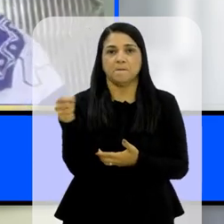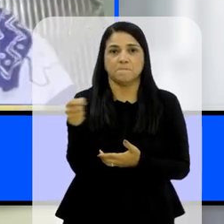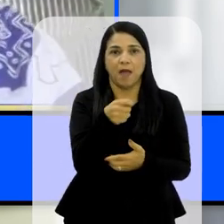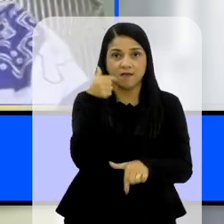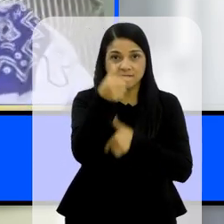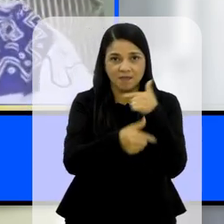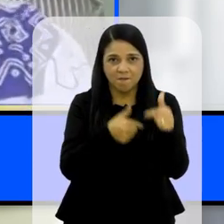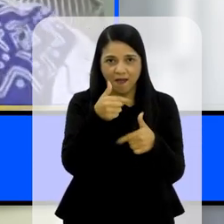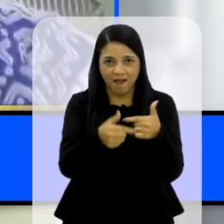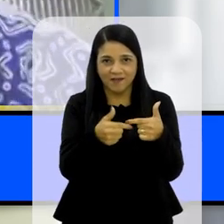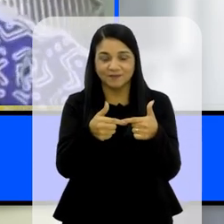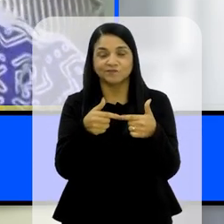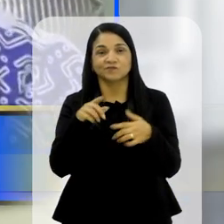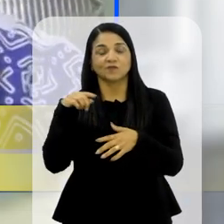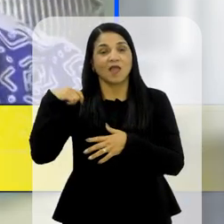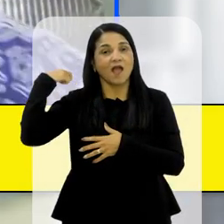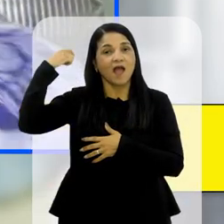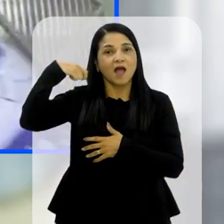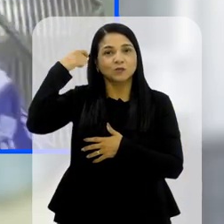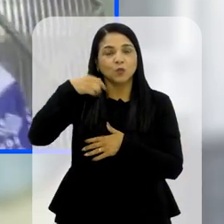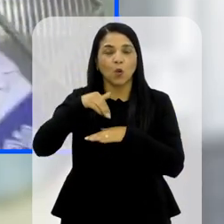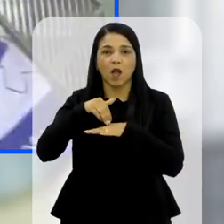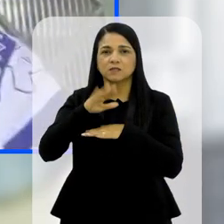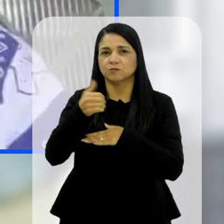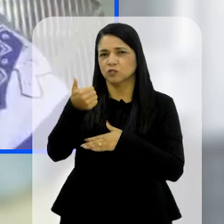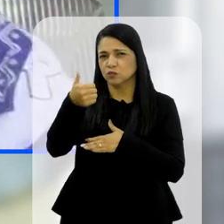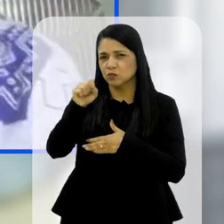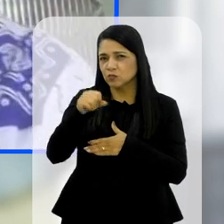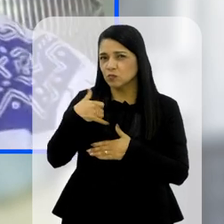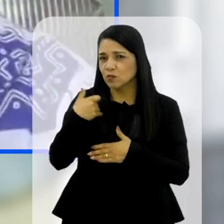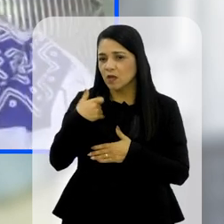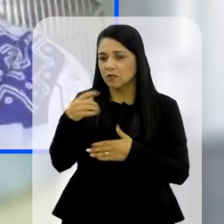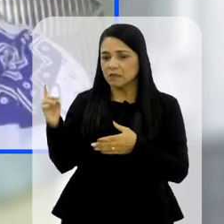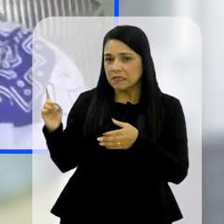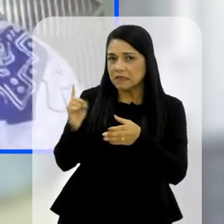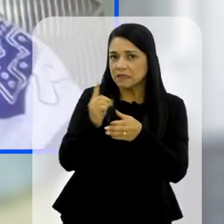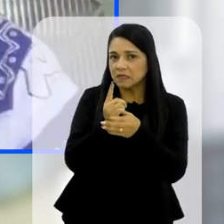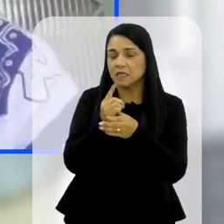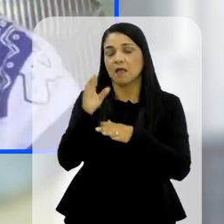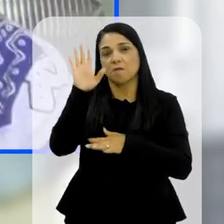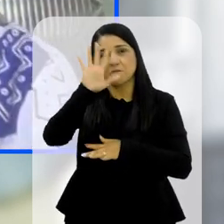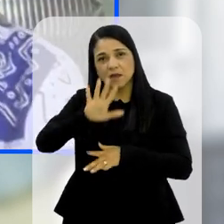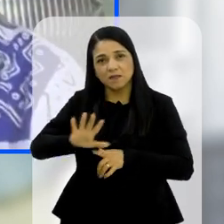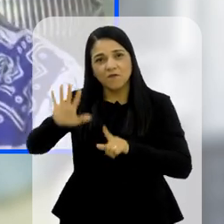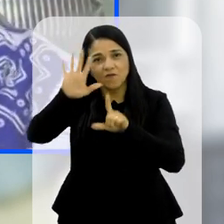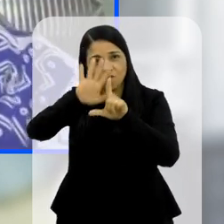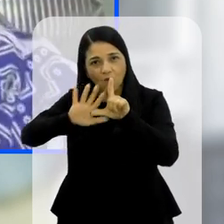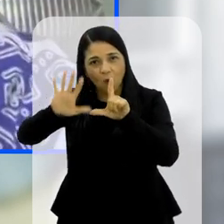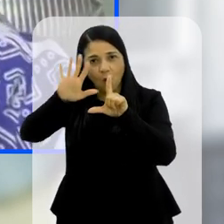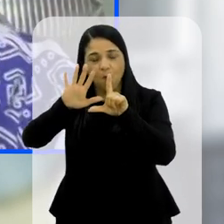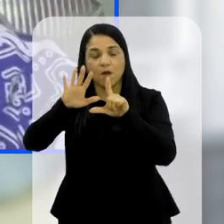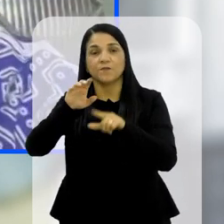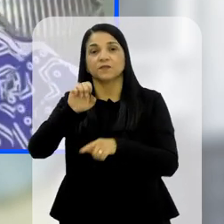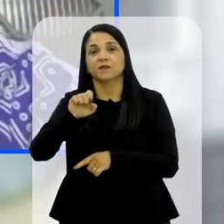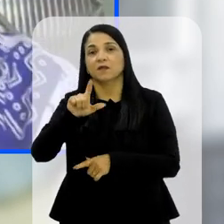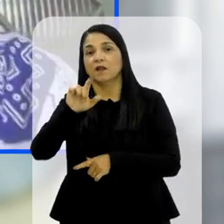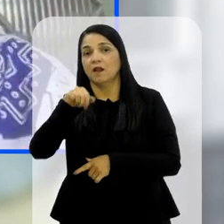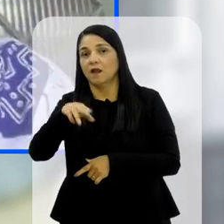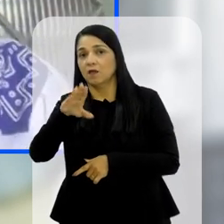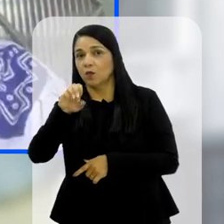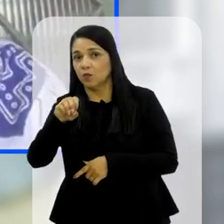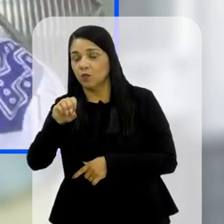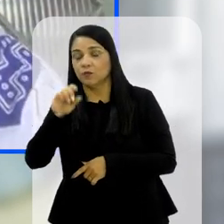trabalho. Então, hoje, para um ator do Rio de Janeiro, acima de 18 anos, que queira integrar a plataforma Elenco